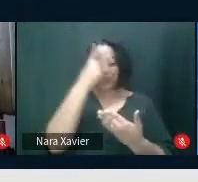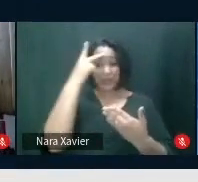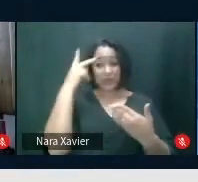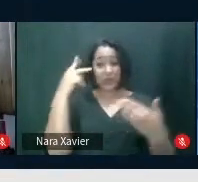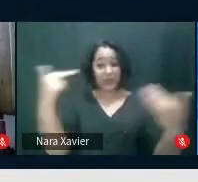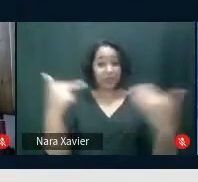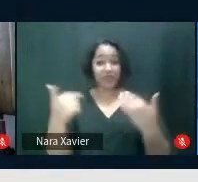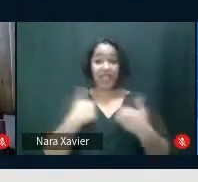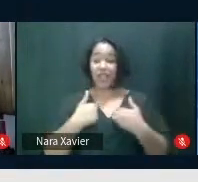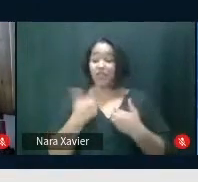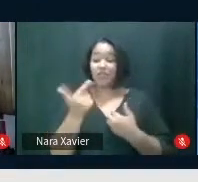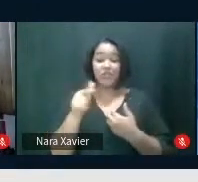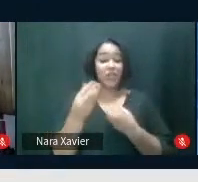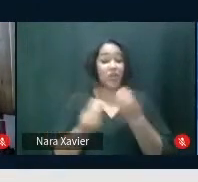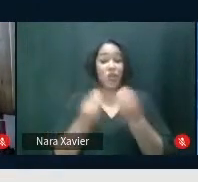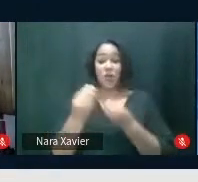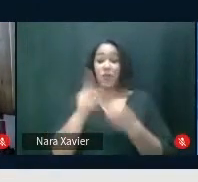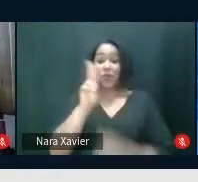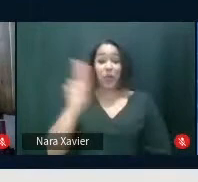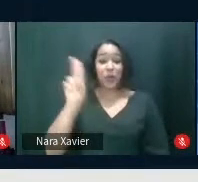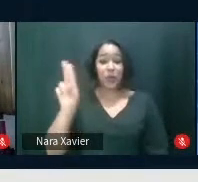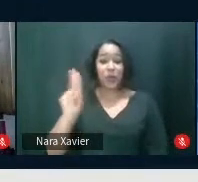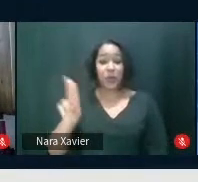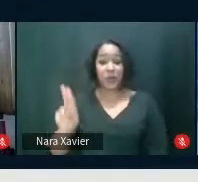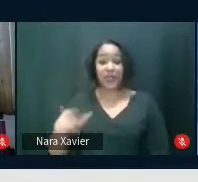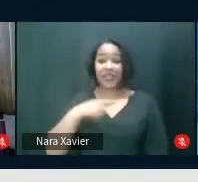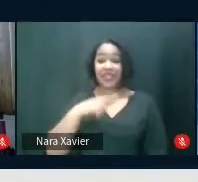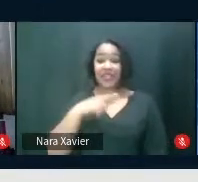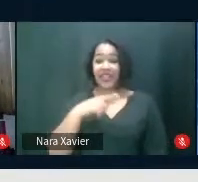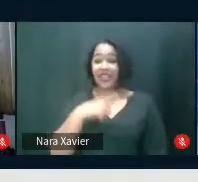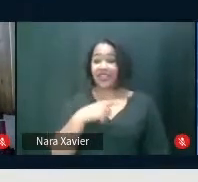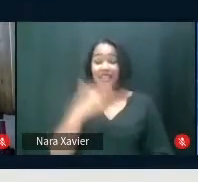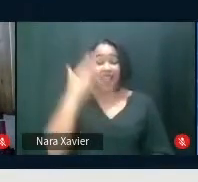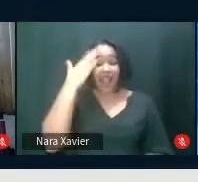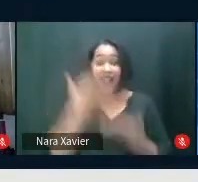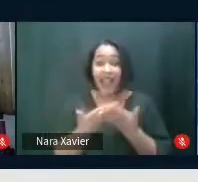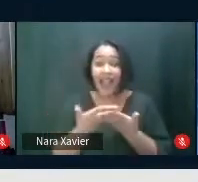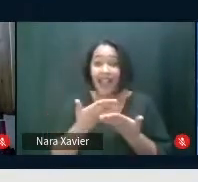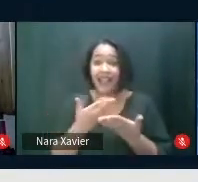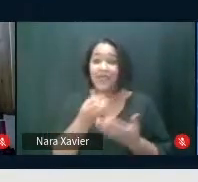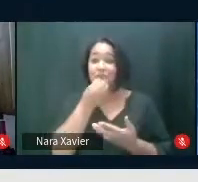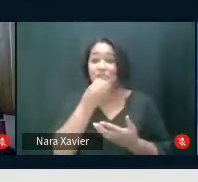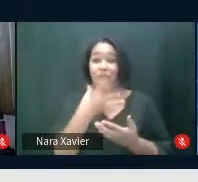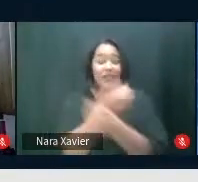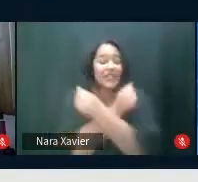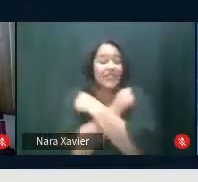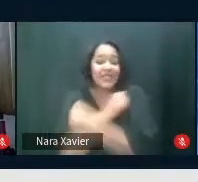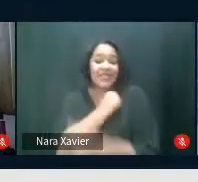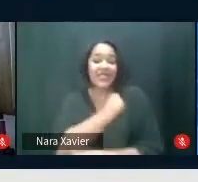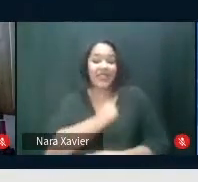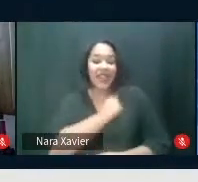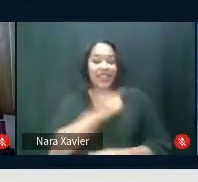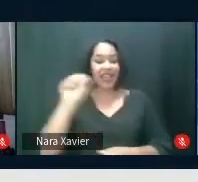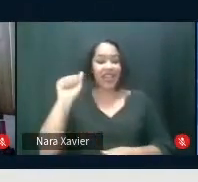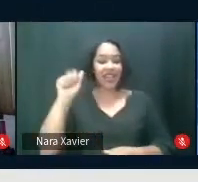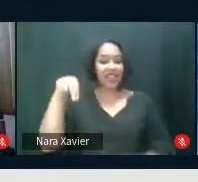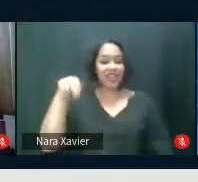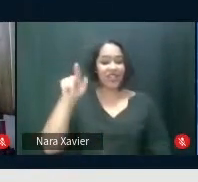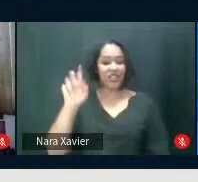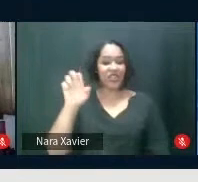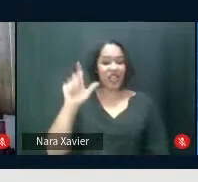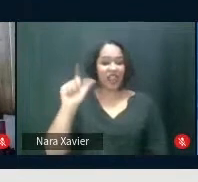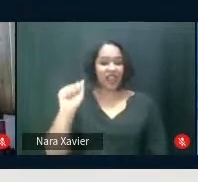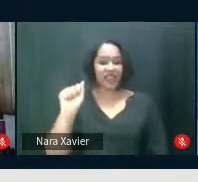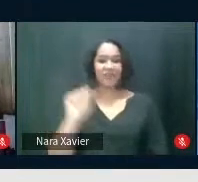não tenho nem como passar o nome, eu vi aqui Carlos mandando um beijo, eu não acredito, Russo, que bom, Ângela, bom estar sempre na formação com a gente